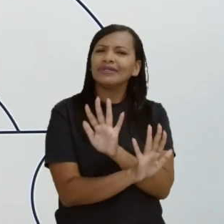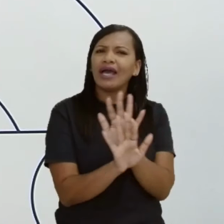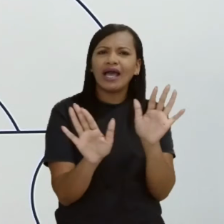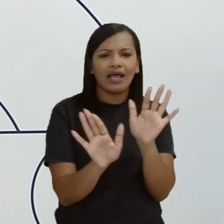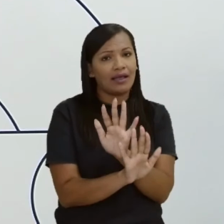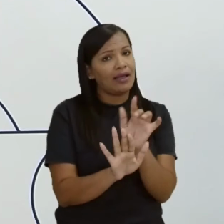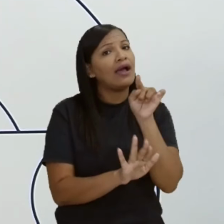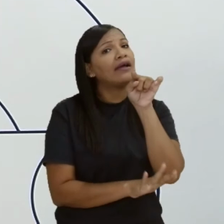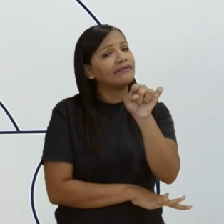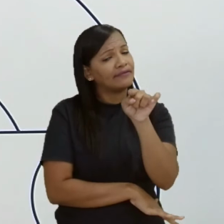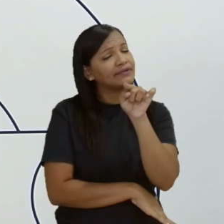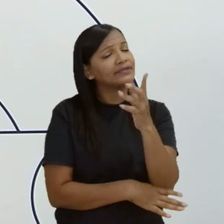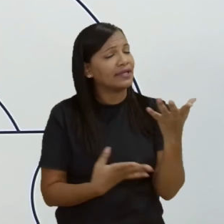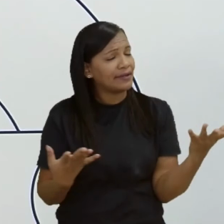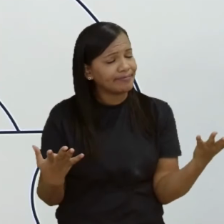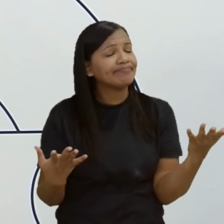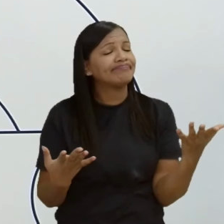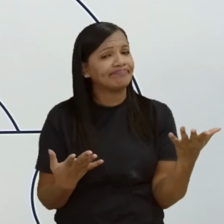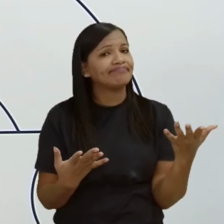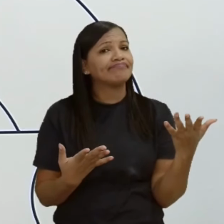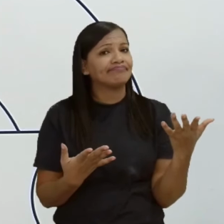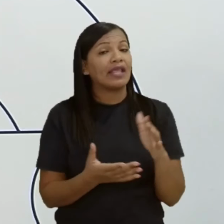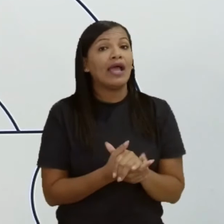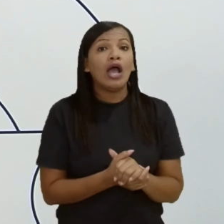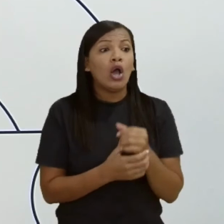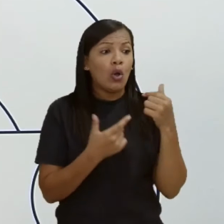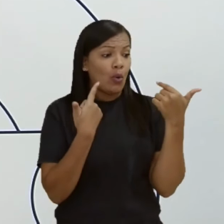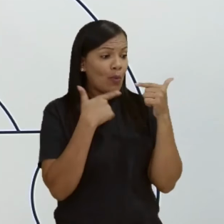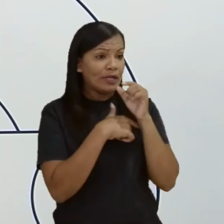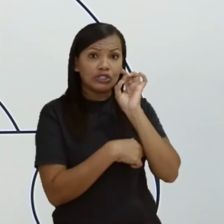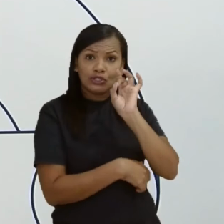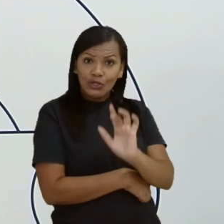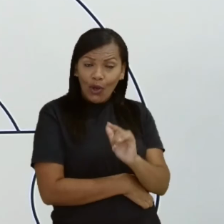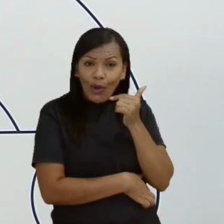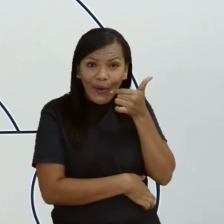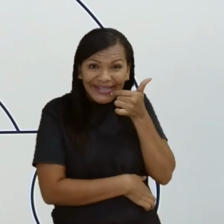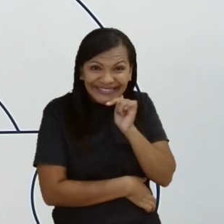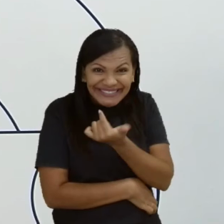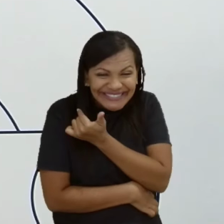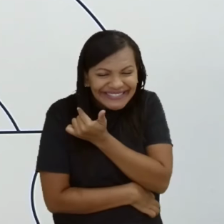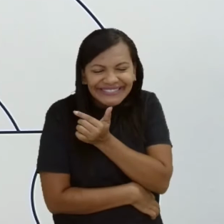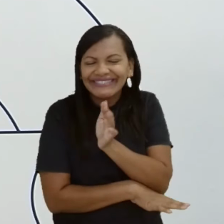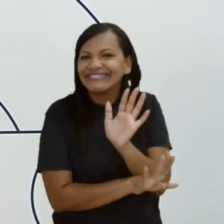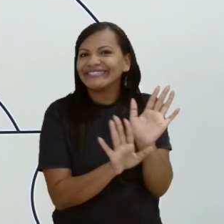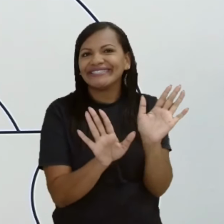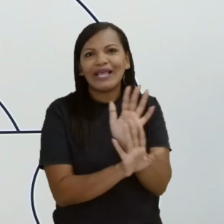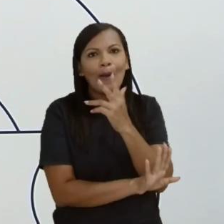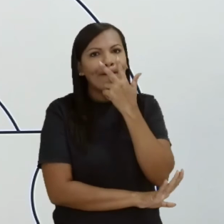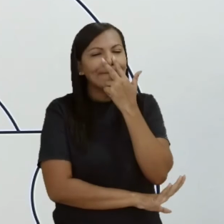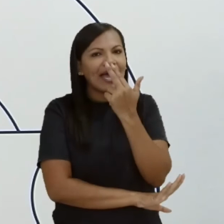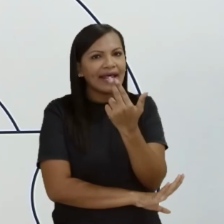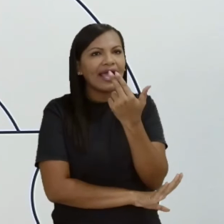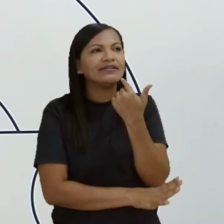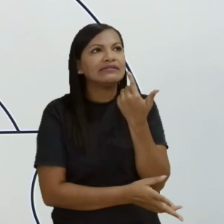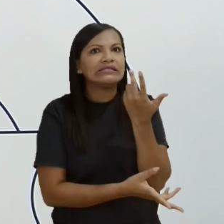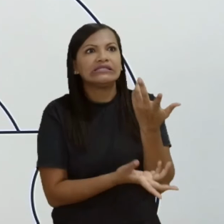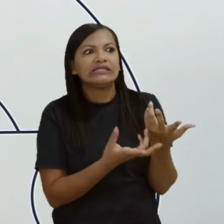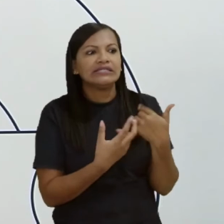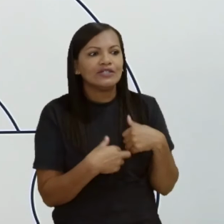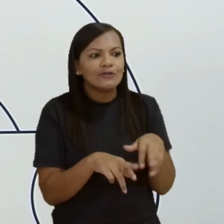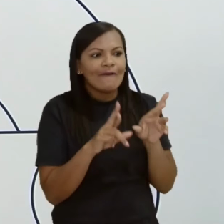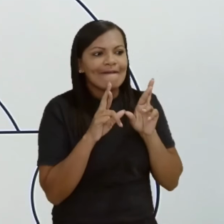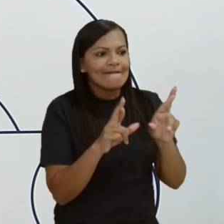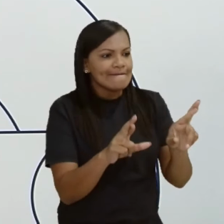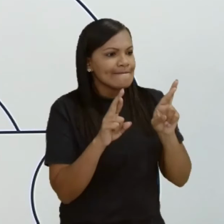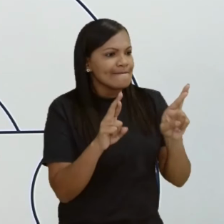gente, aí é que você se engana. Humor não é somente fazer rir. Humor é a quebra de expectativa. É